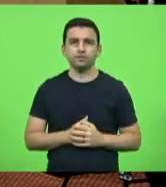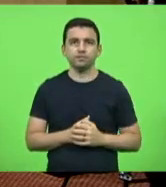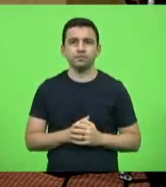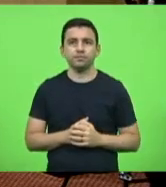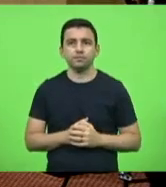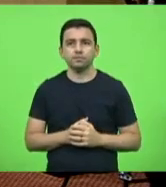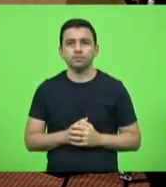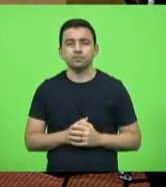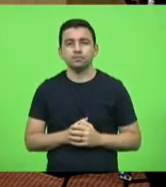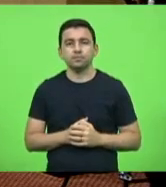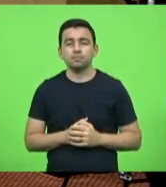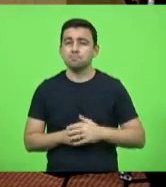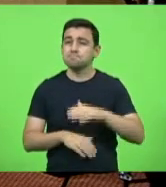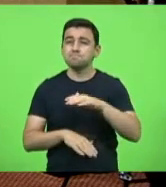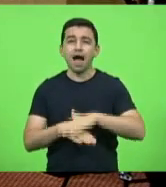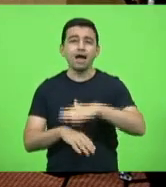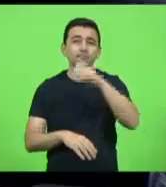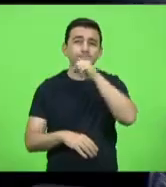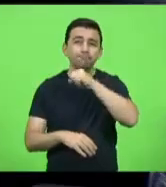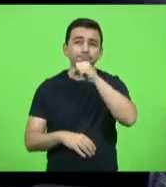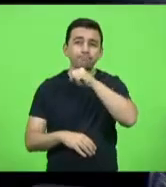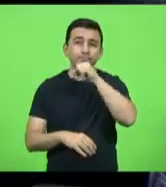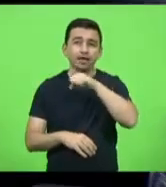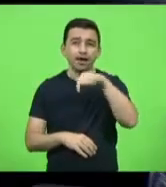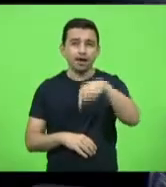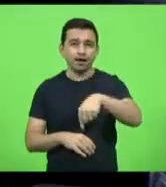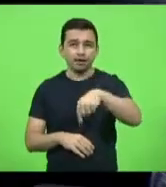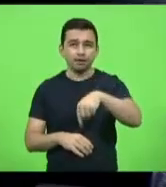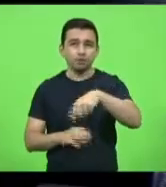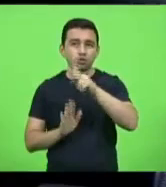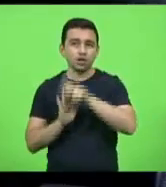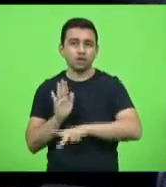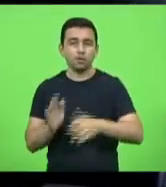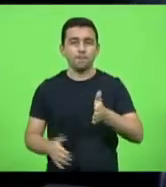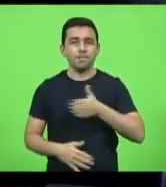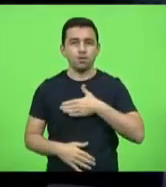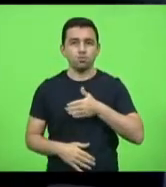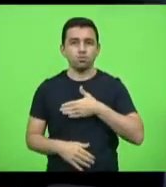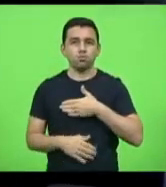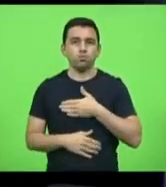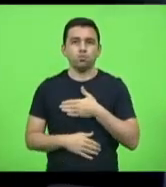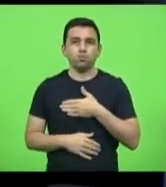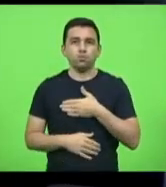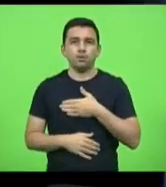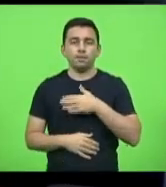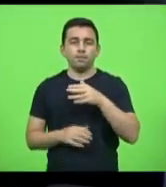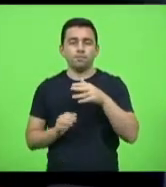mais antigo que tramita nesta casa, deputado Gessé, é de minha autoria.